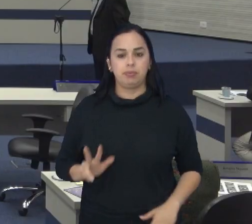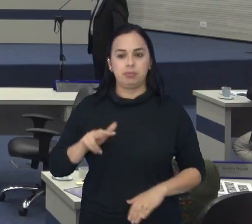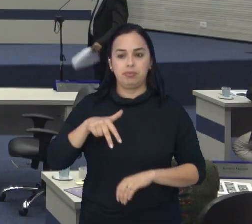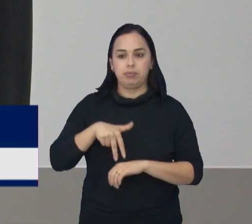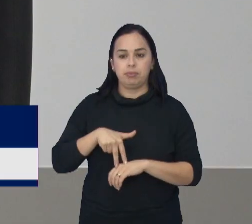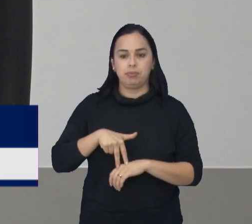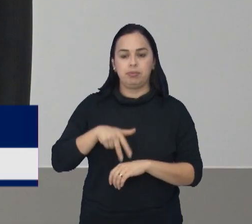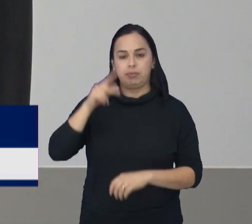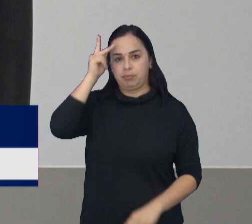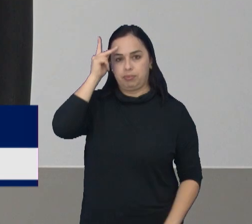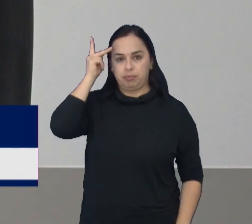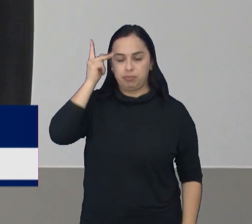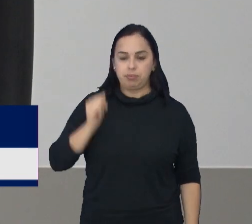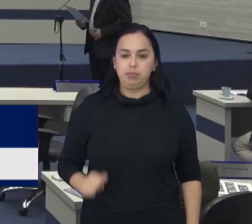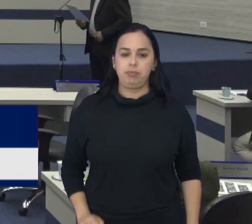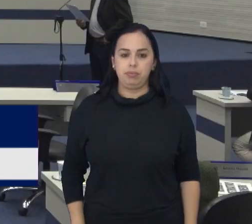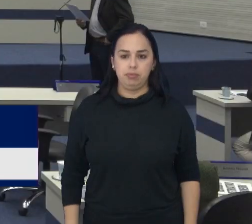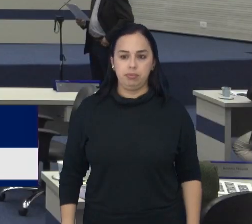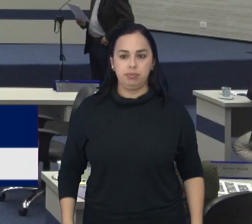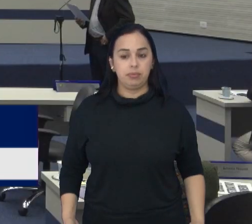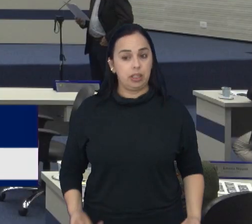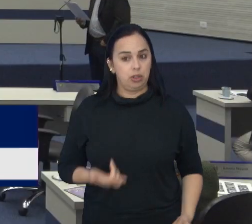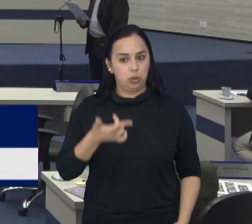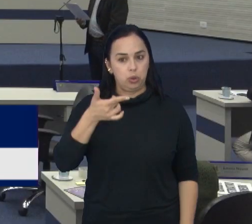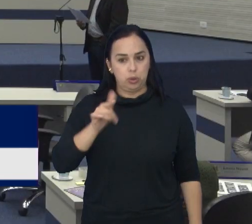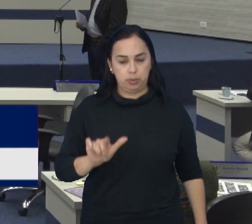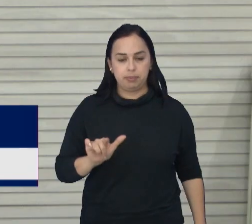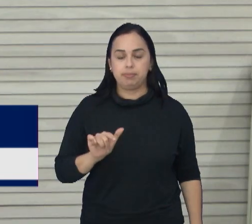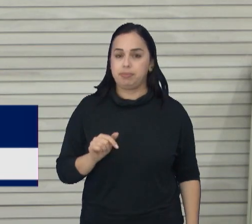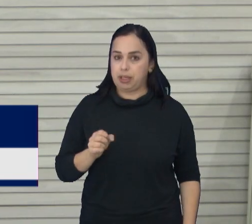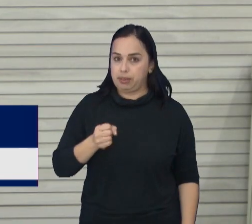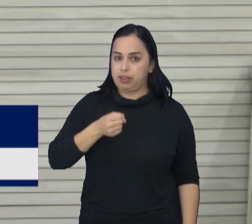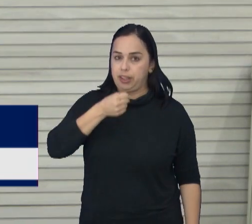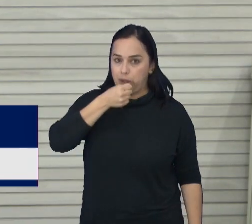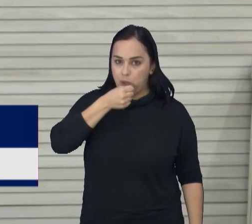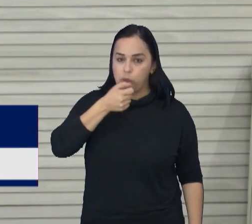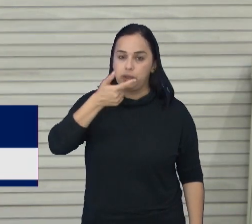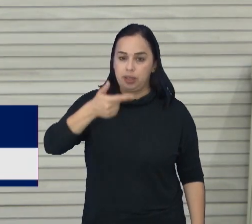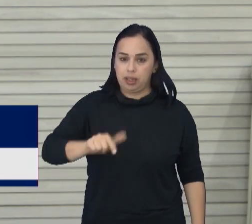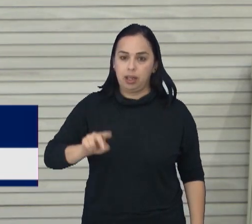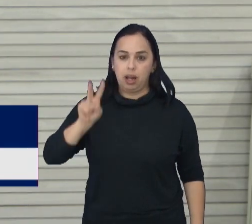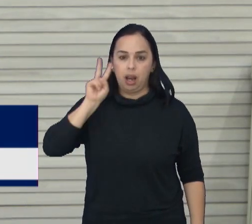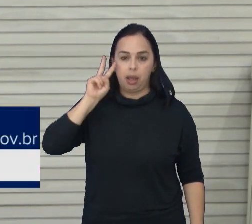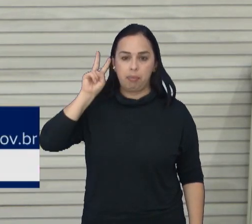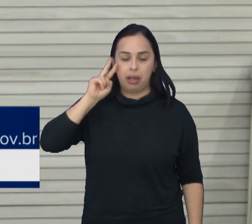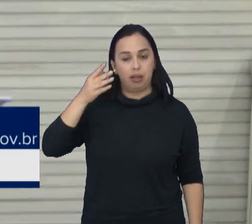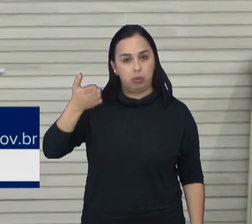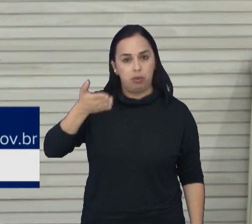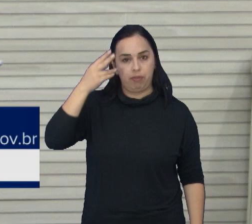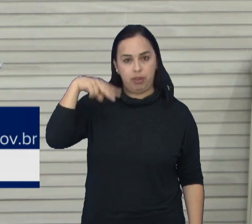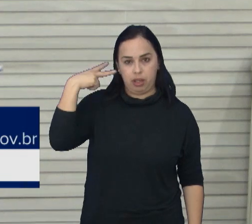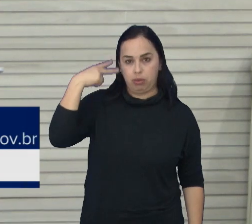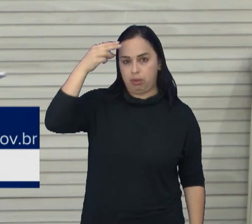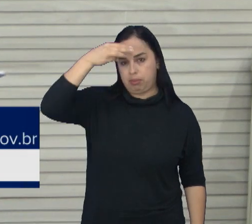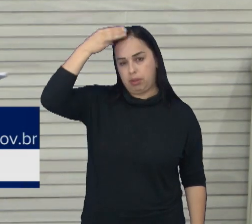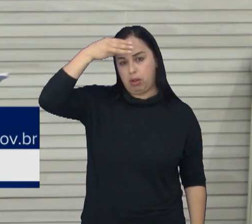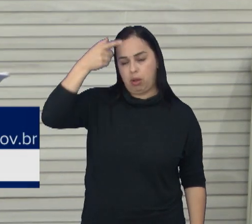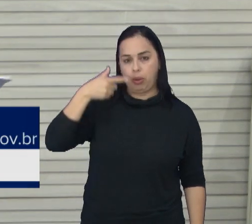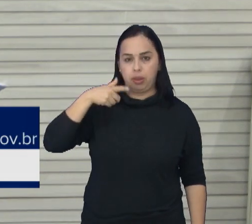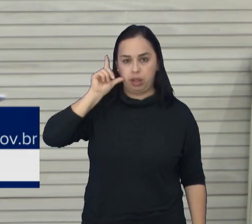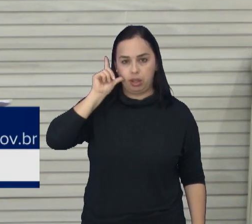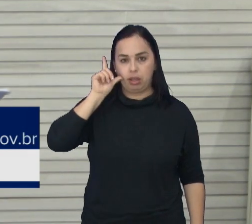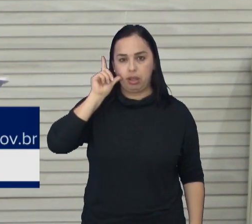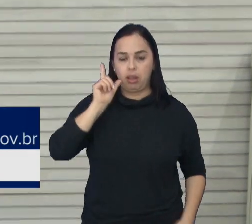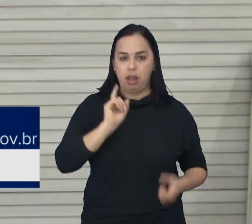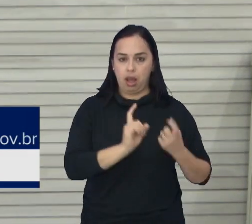palavra, o vereador Fernando Petit. Novamente aqui no microfone, e lembrar um pouquinho, né? O vereador Milton Vieira falou, ontem